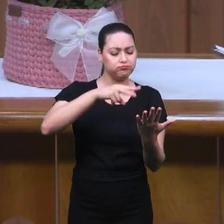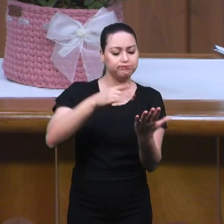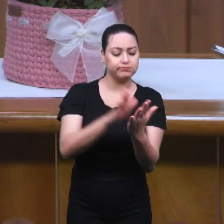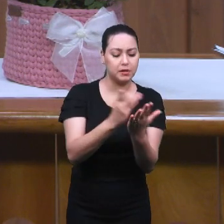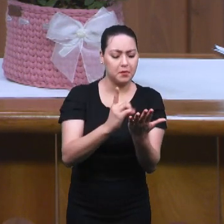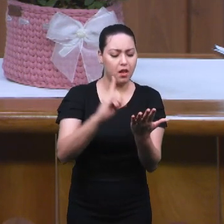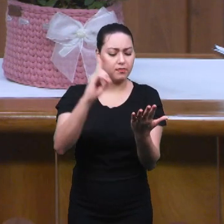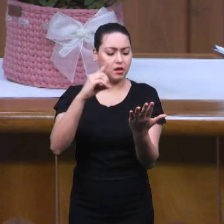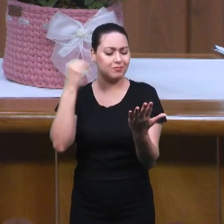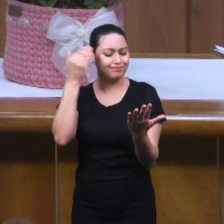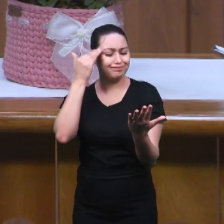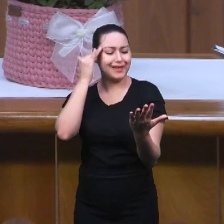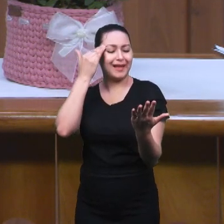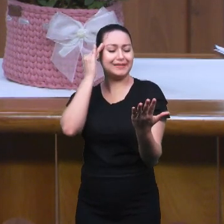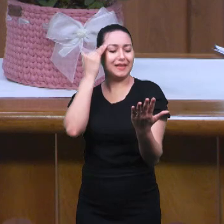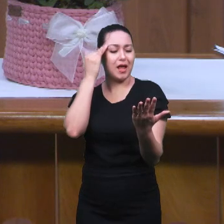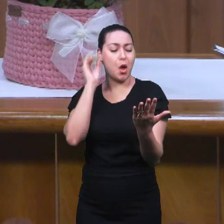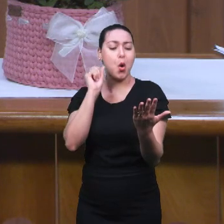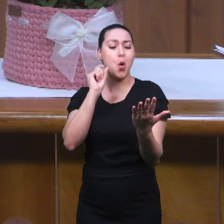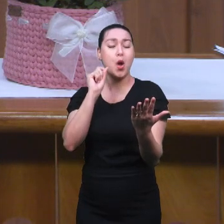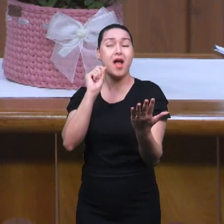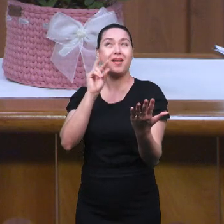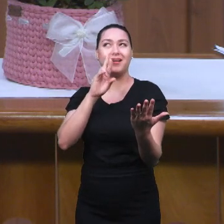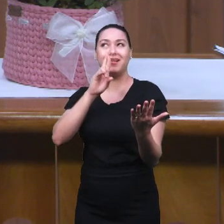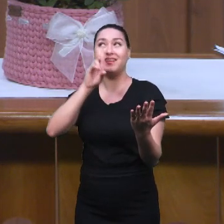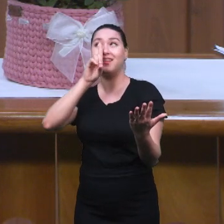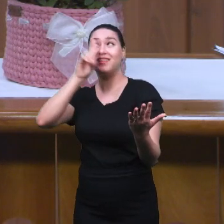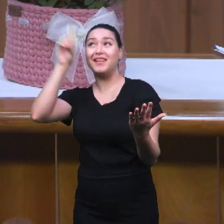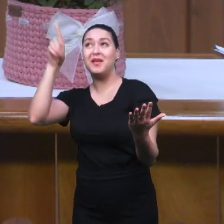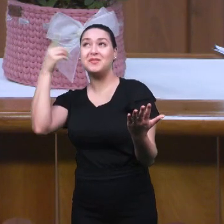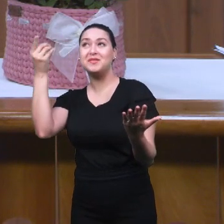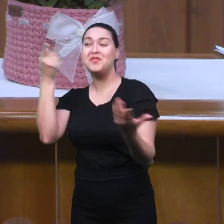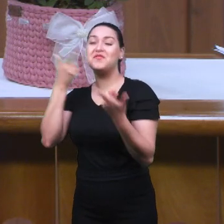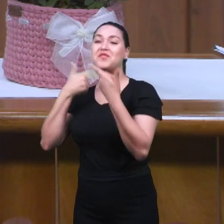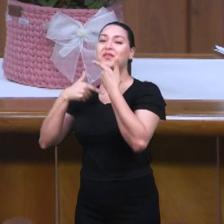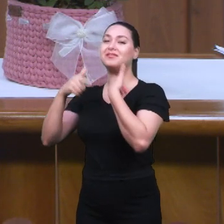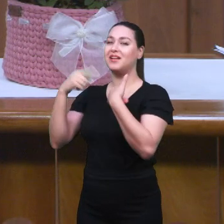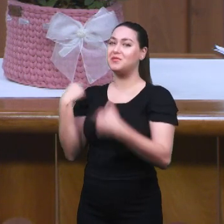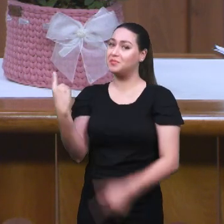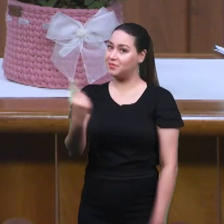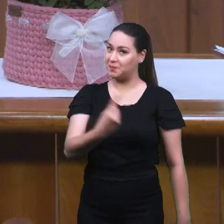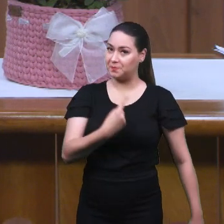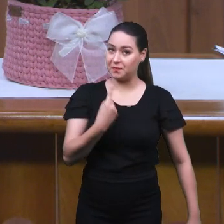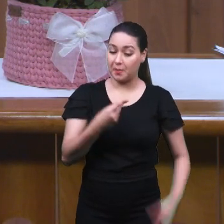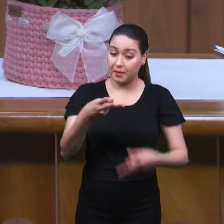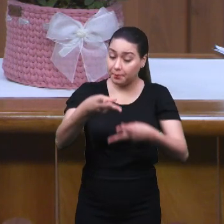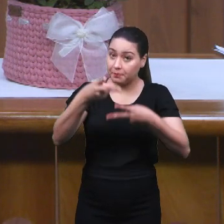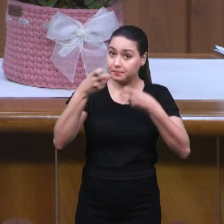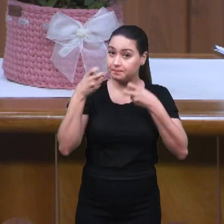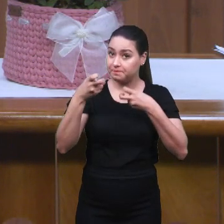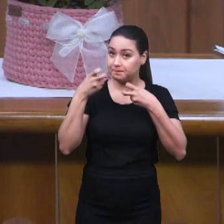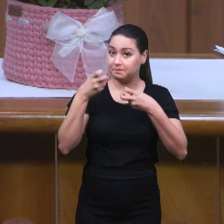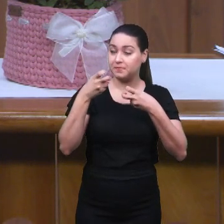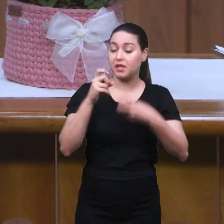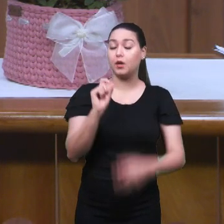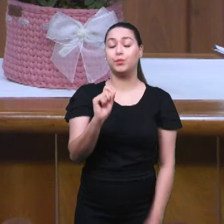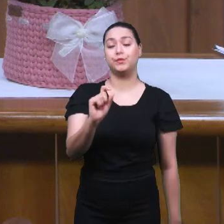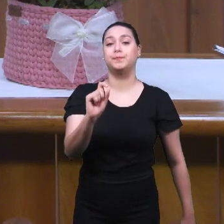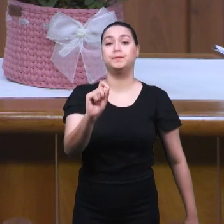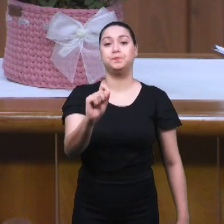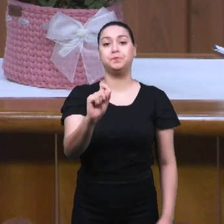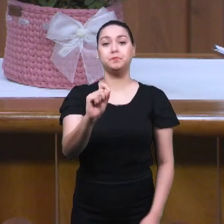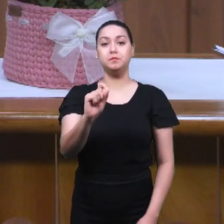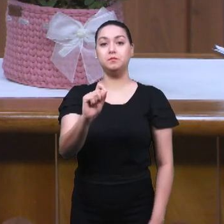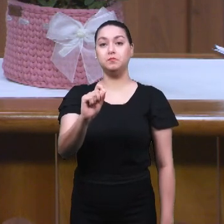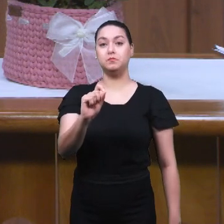o que Deus quer da vida de cada um de nós. Mas o que nos chama a atenção é de que a